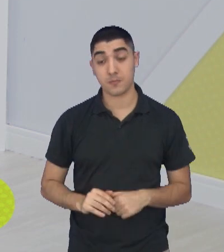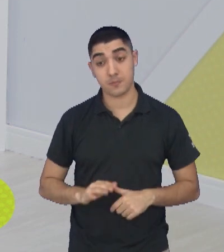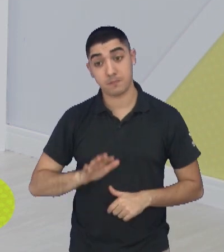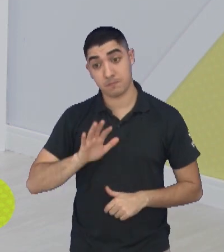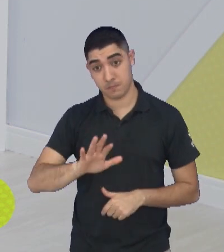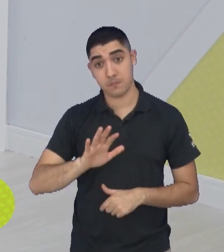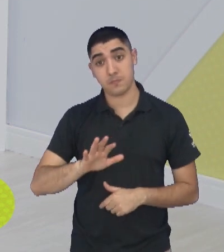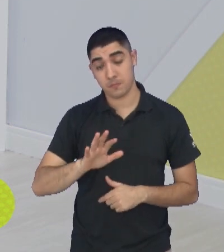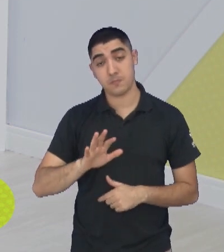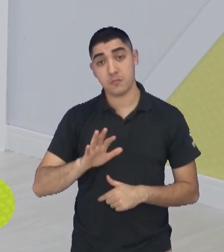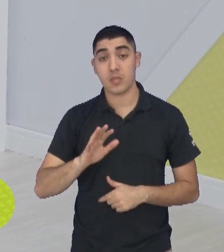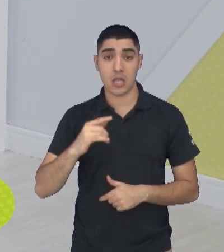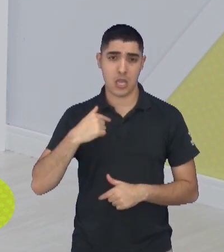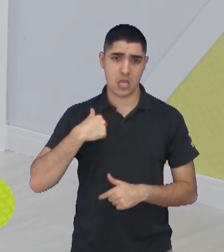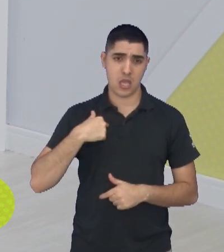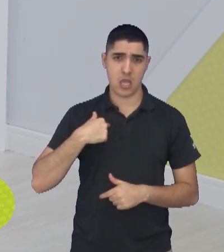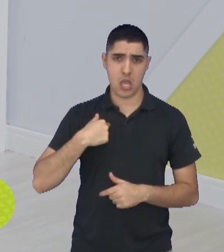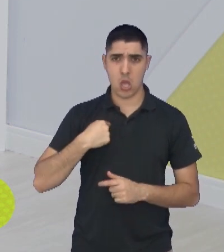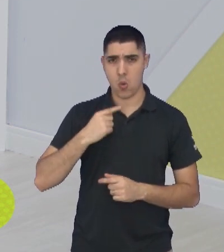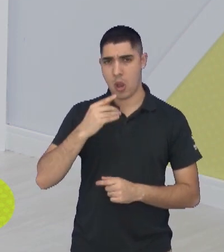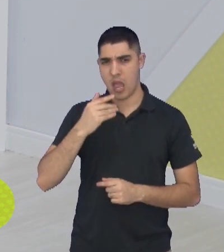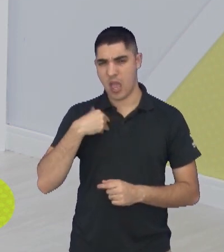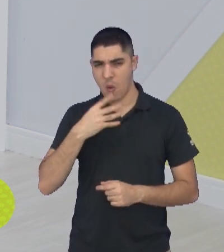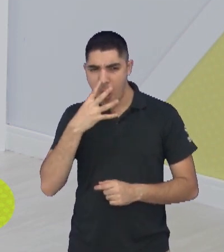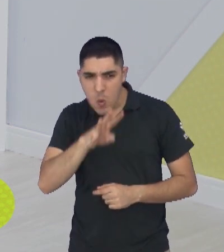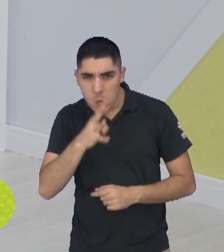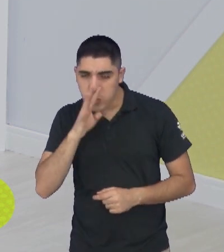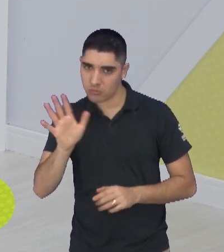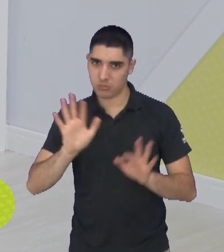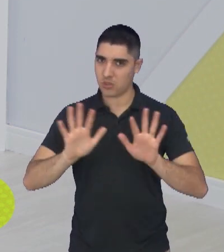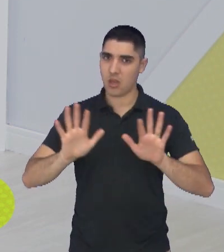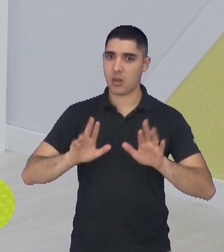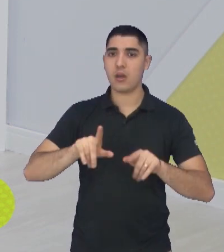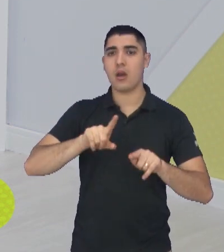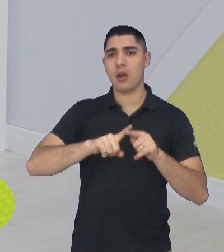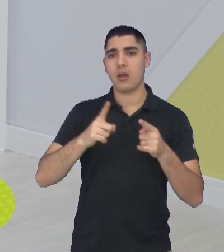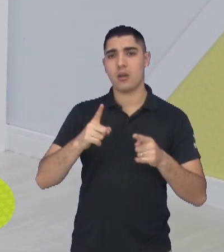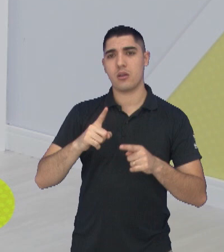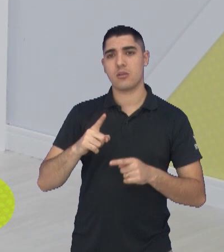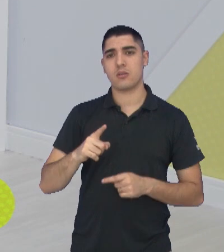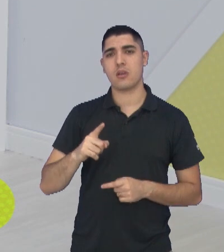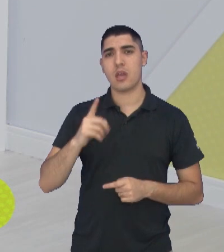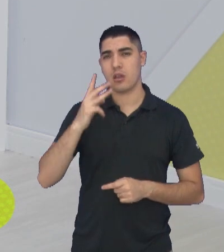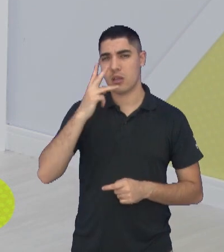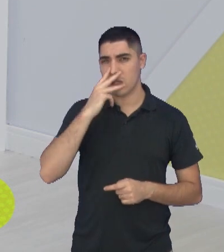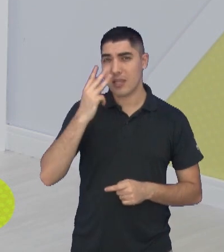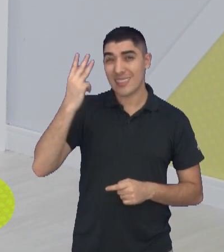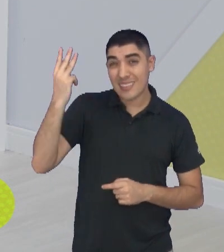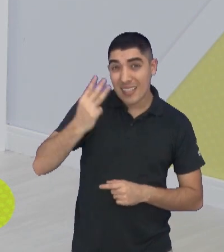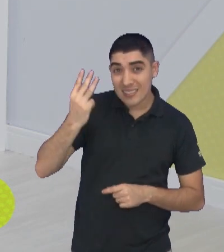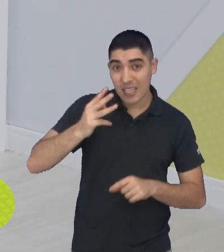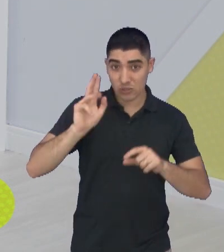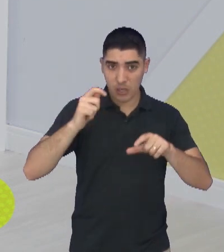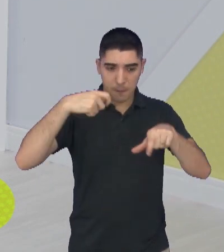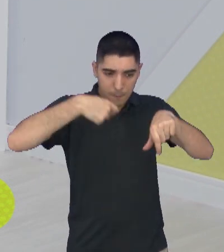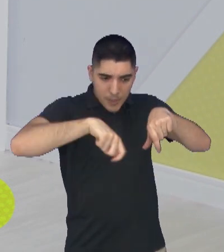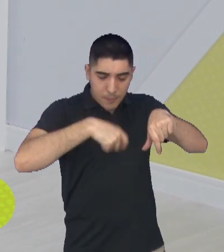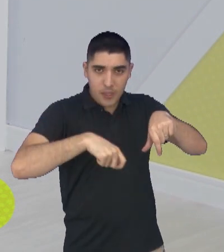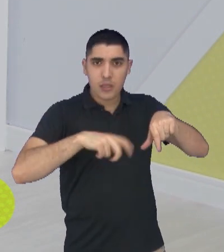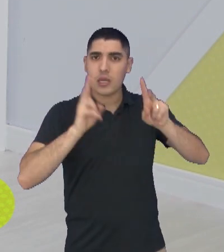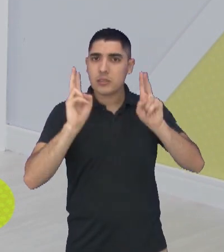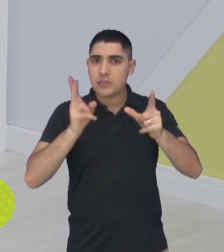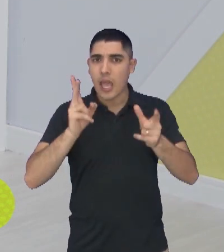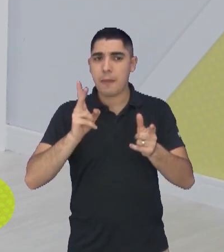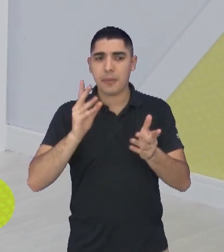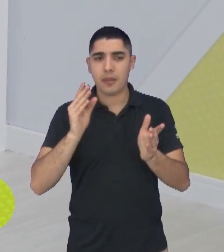Não sei, não estou falando nada, não estou acusando nada, mas é um dado. Terceiro, se não estou enganado, é o terceiro pênalti marcado para a Portuguesa